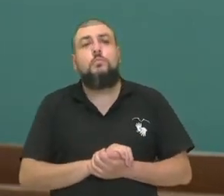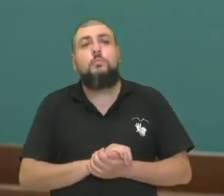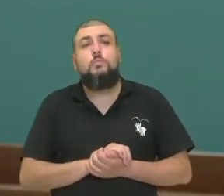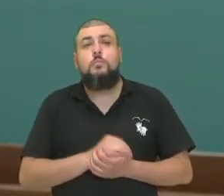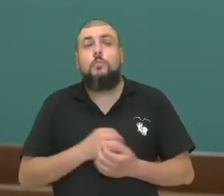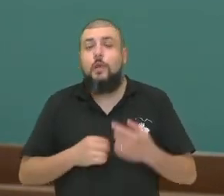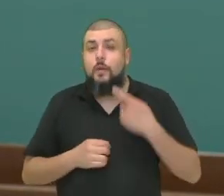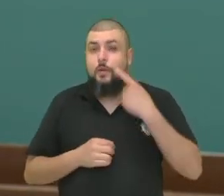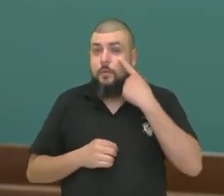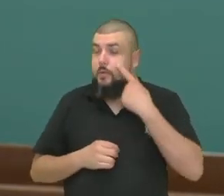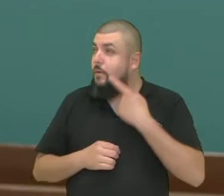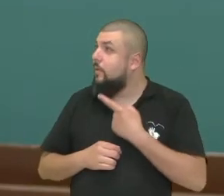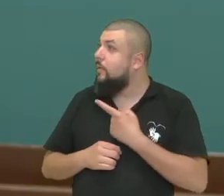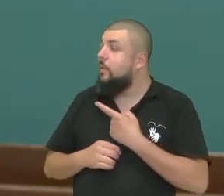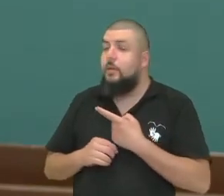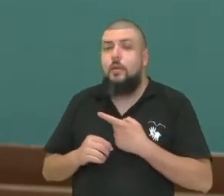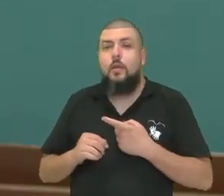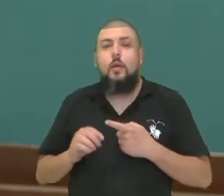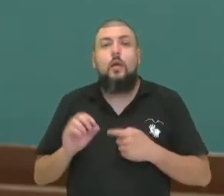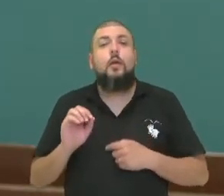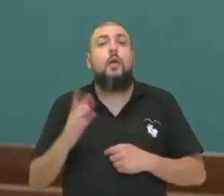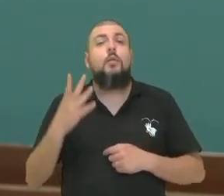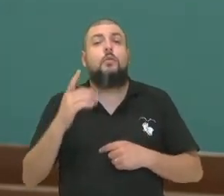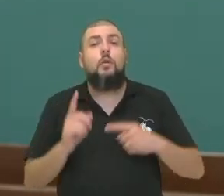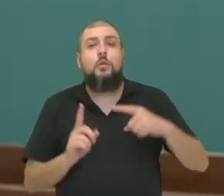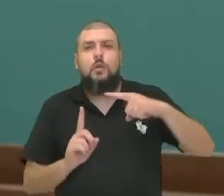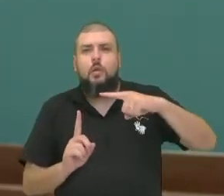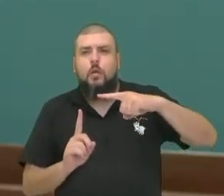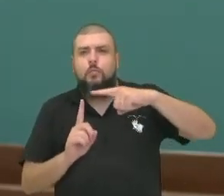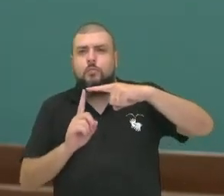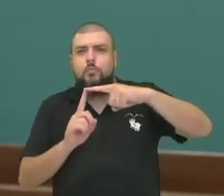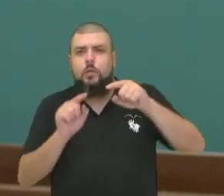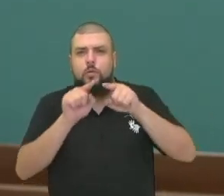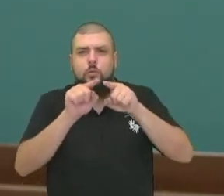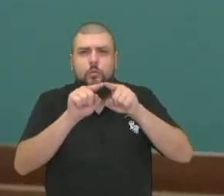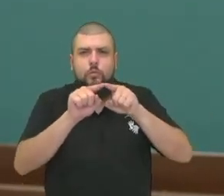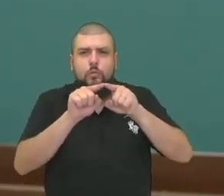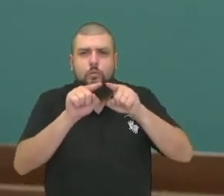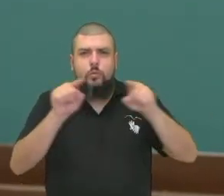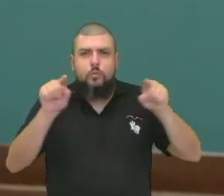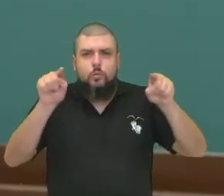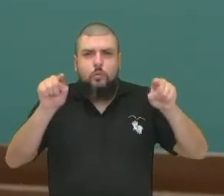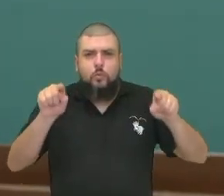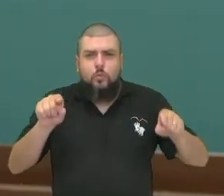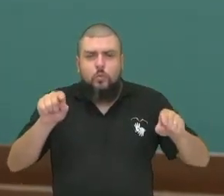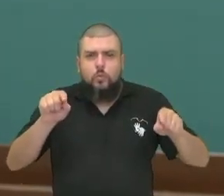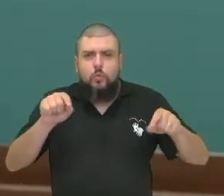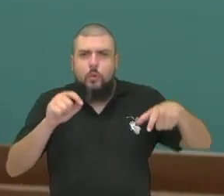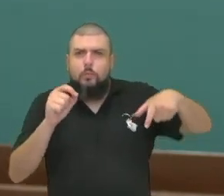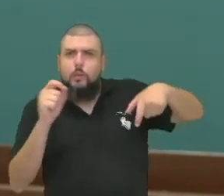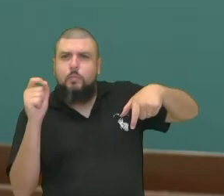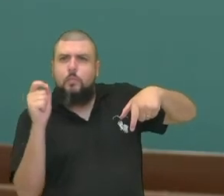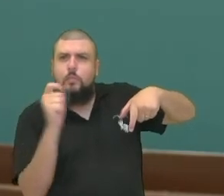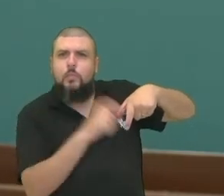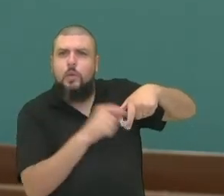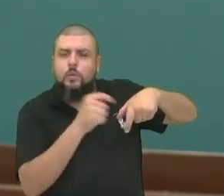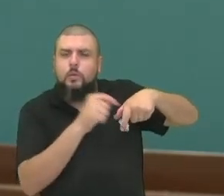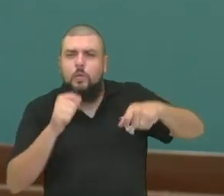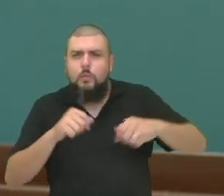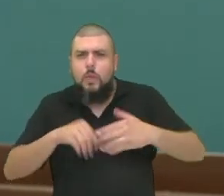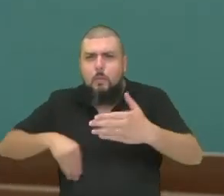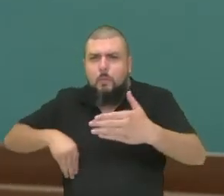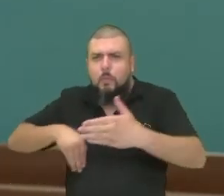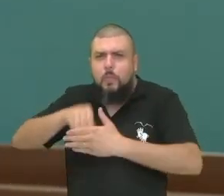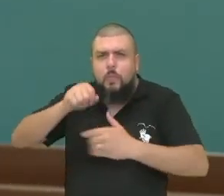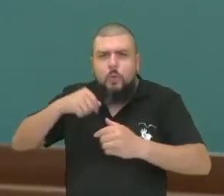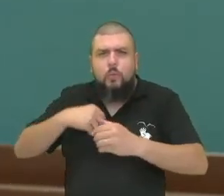tem aqui ó é quando vou acontece né com a bola entrando pelo pelo Canto da trave lá no cantinho coisa